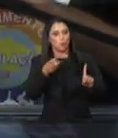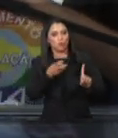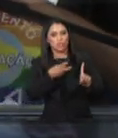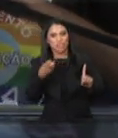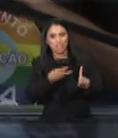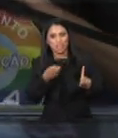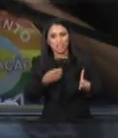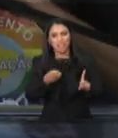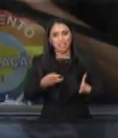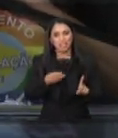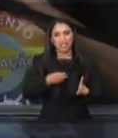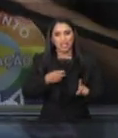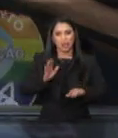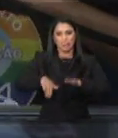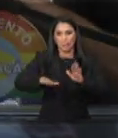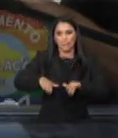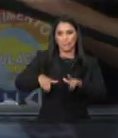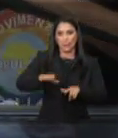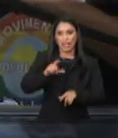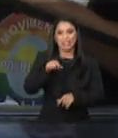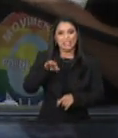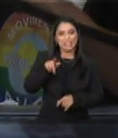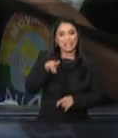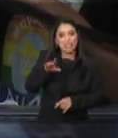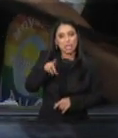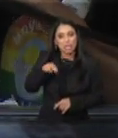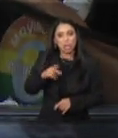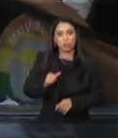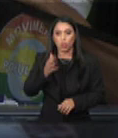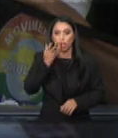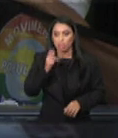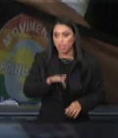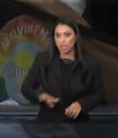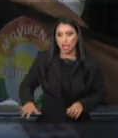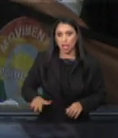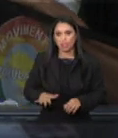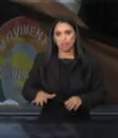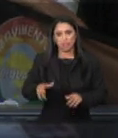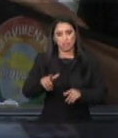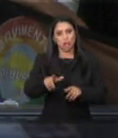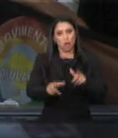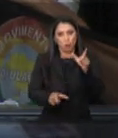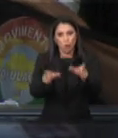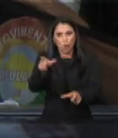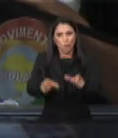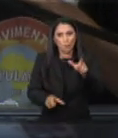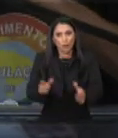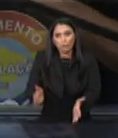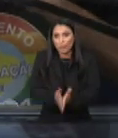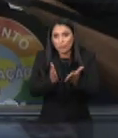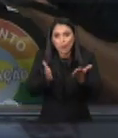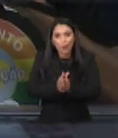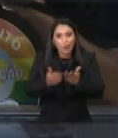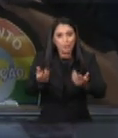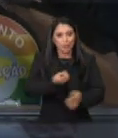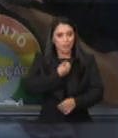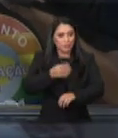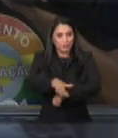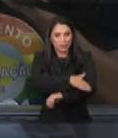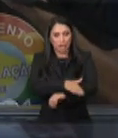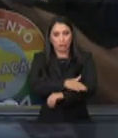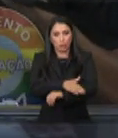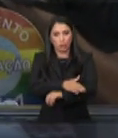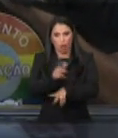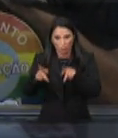povos e terreiros ciganos crianças e adolescentes em situação de rua a população pobre acorda